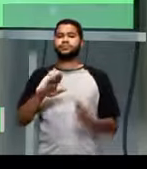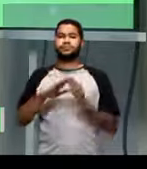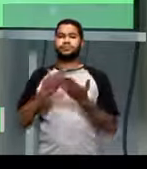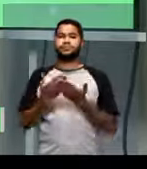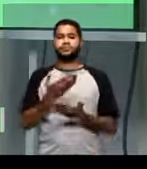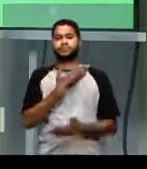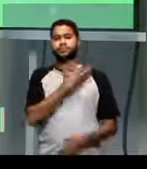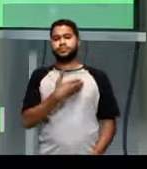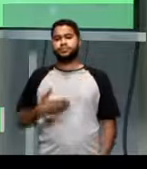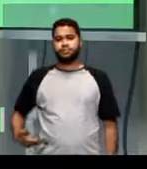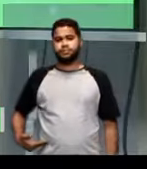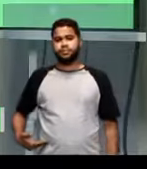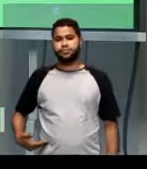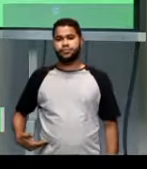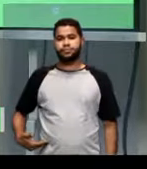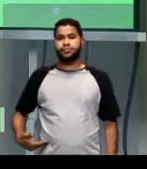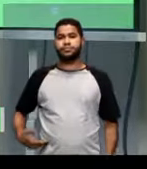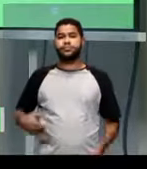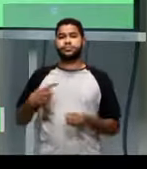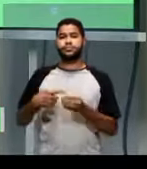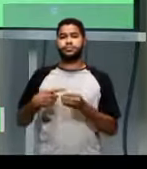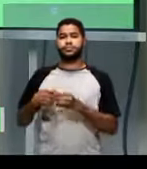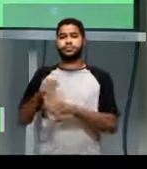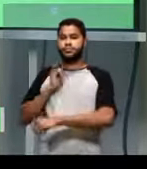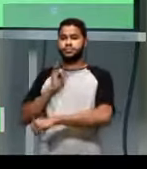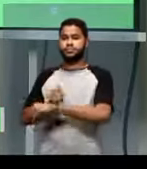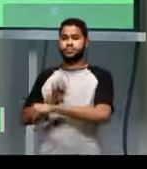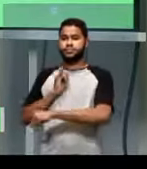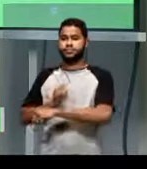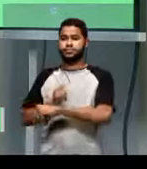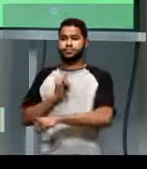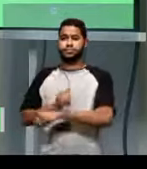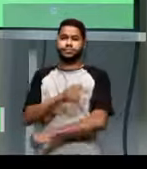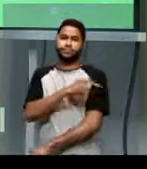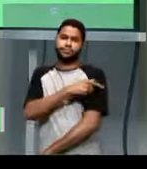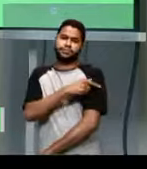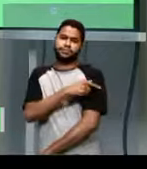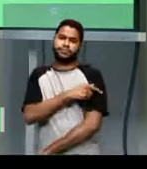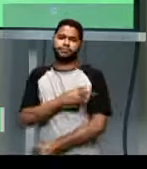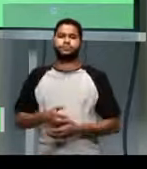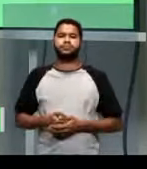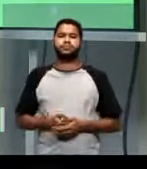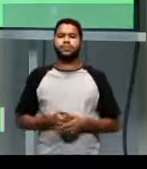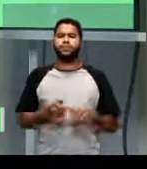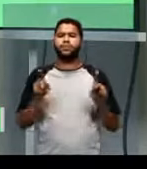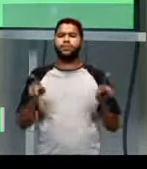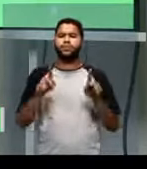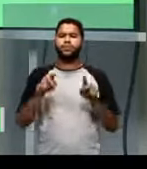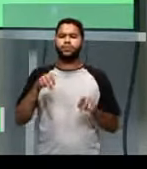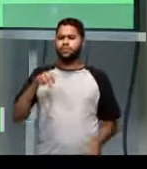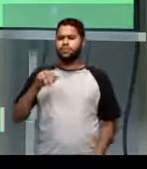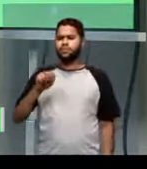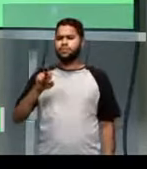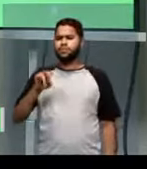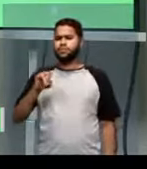Aurino de Moraes. Ele é de Ibirité, 7º ano. Um abraço, Brenner. Professora Marisa,